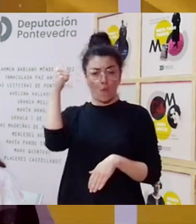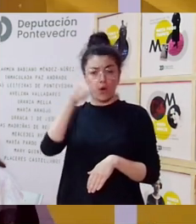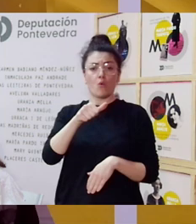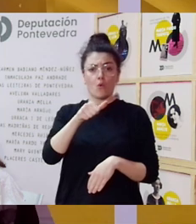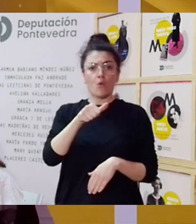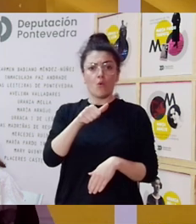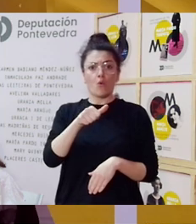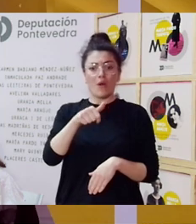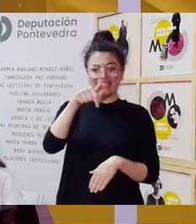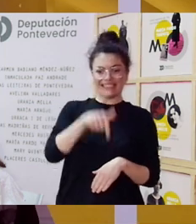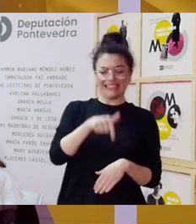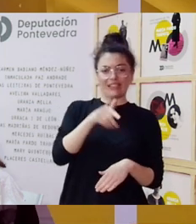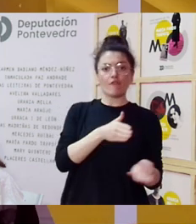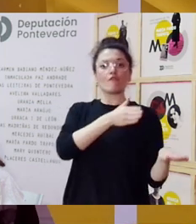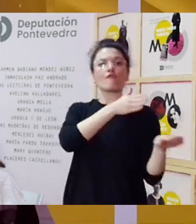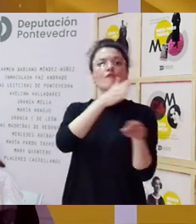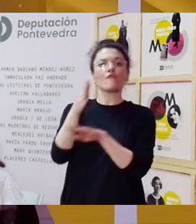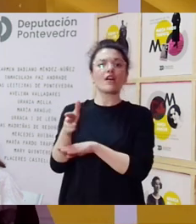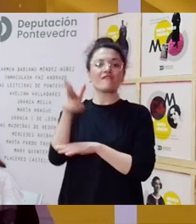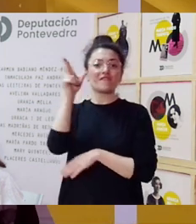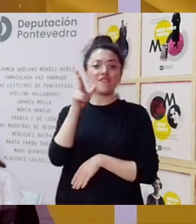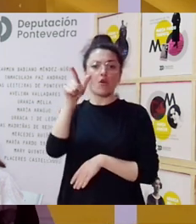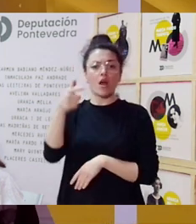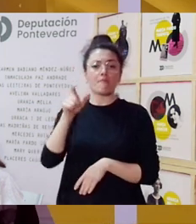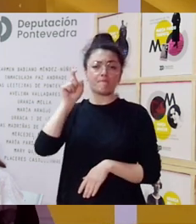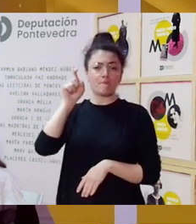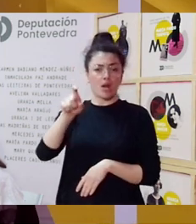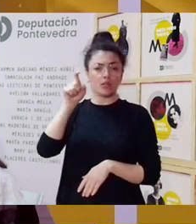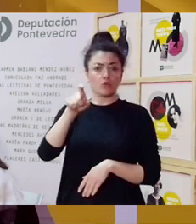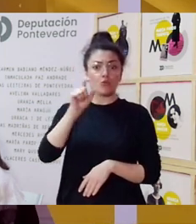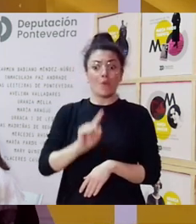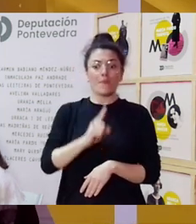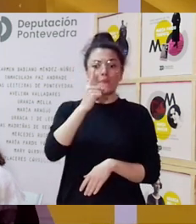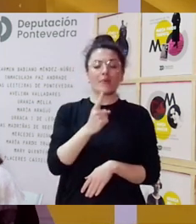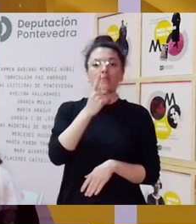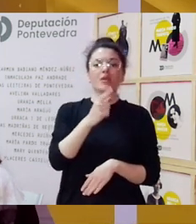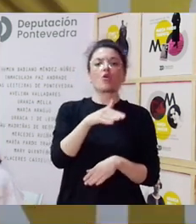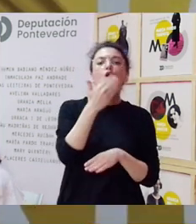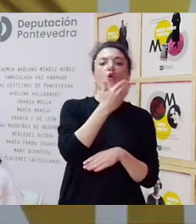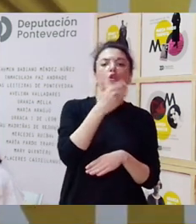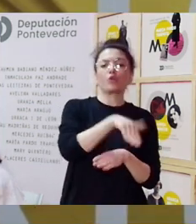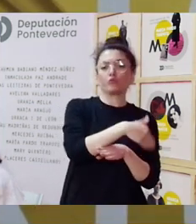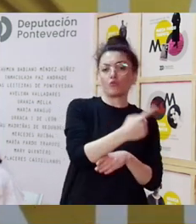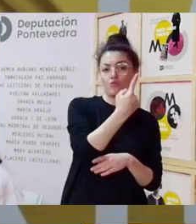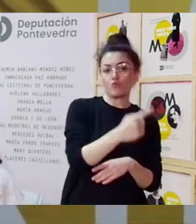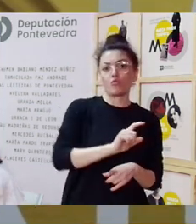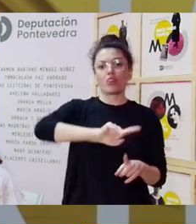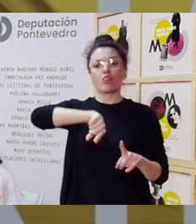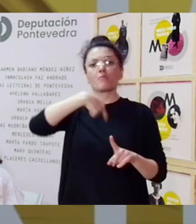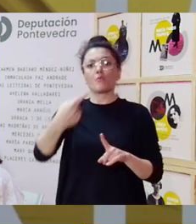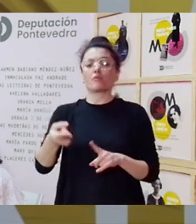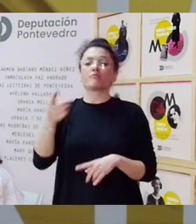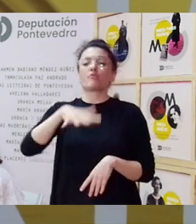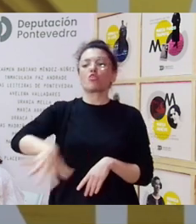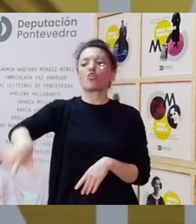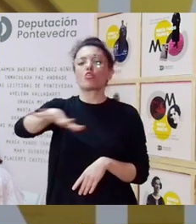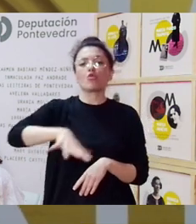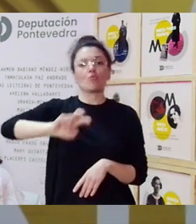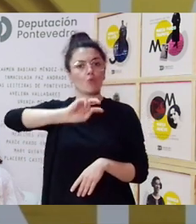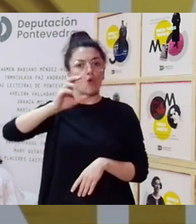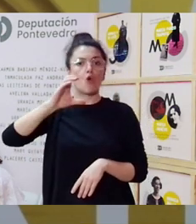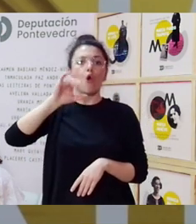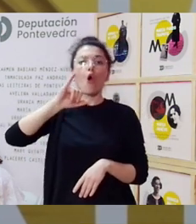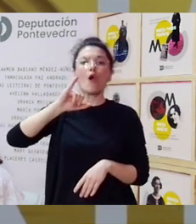foi como maestre para Vigo, primeiro foi a Rúa Tomás Alonso e despois foi a Colla.